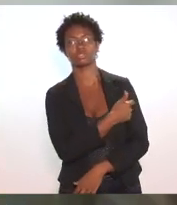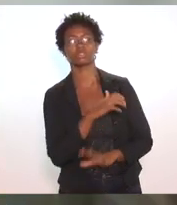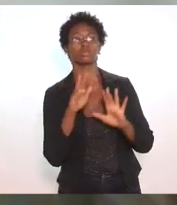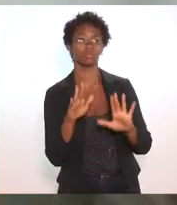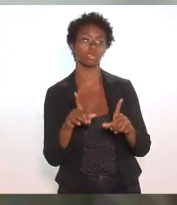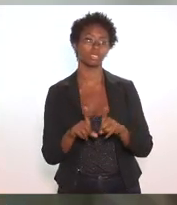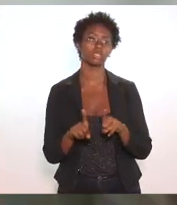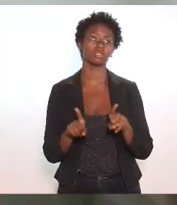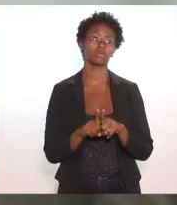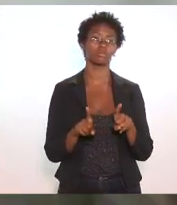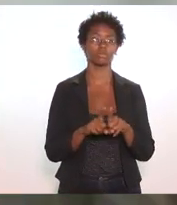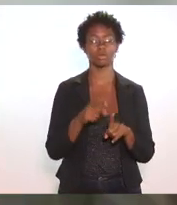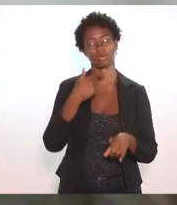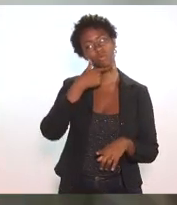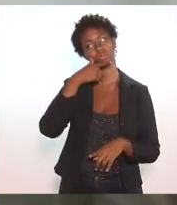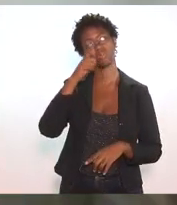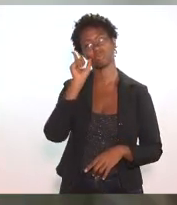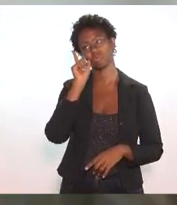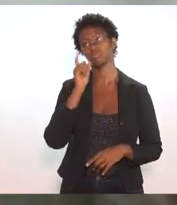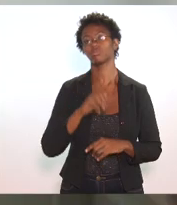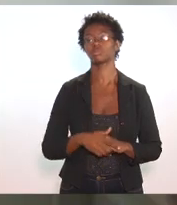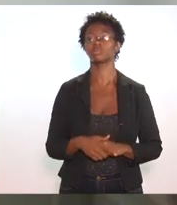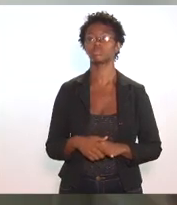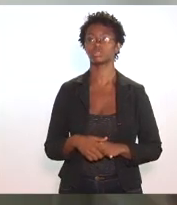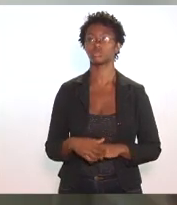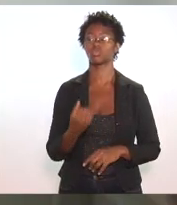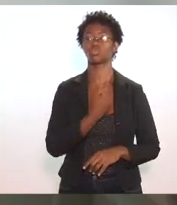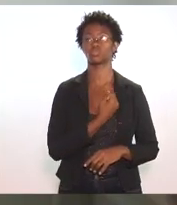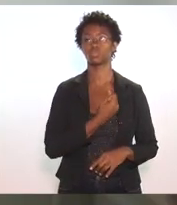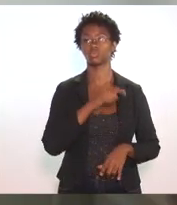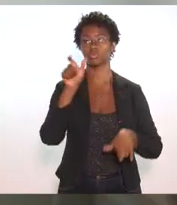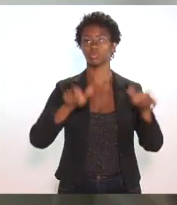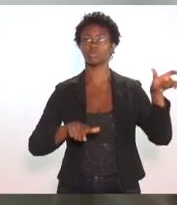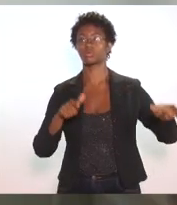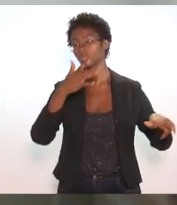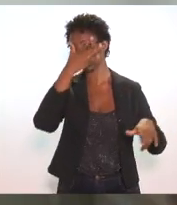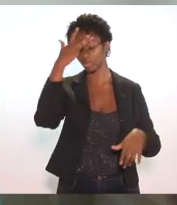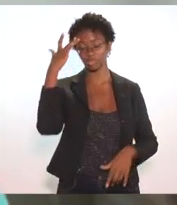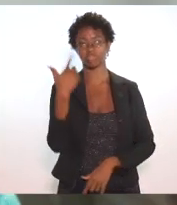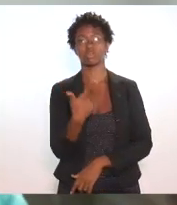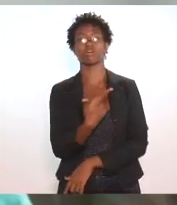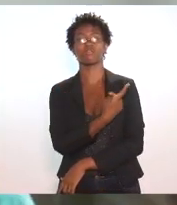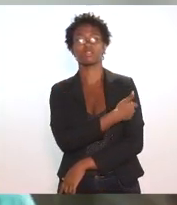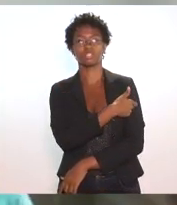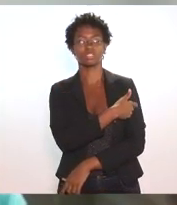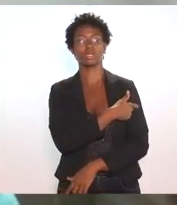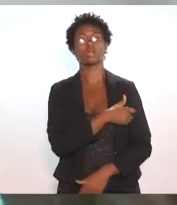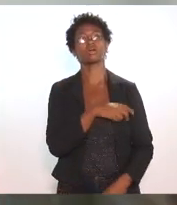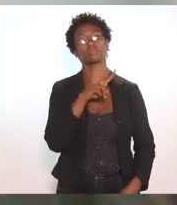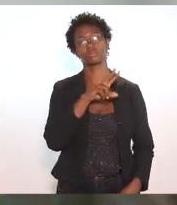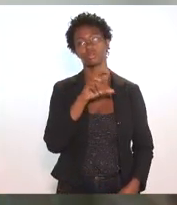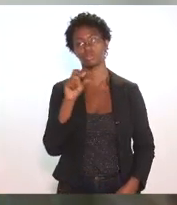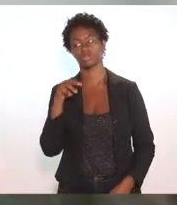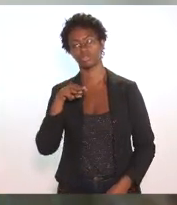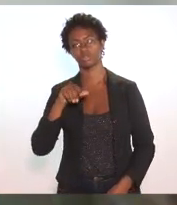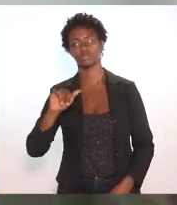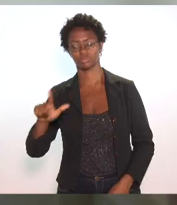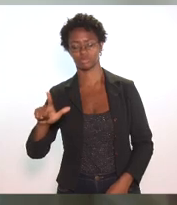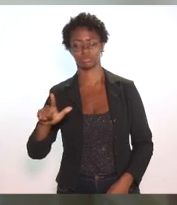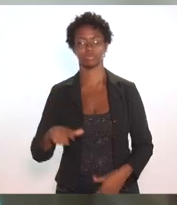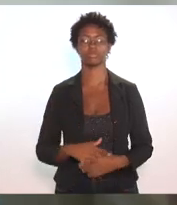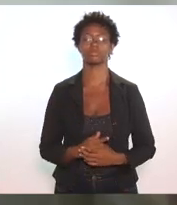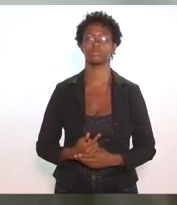ontem, esse número de vacinados diários chegou a 500 mil. A deputada Mônica